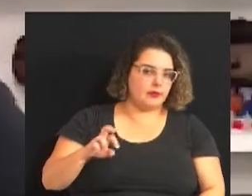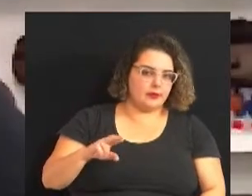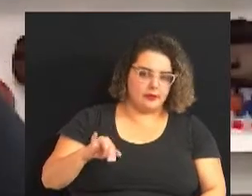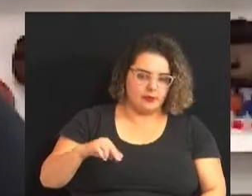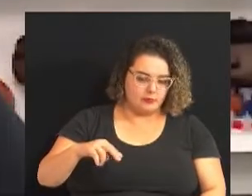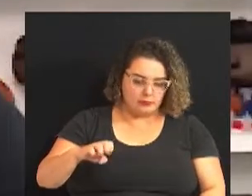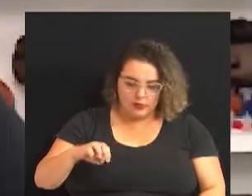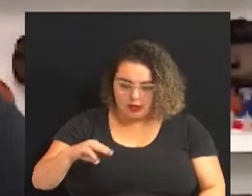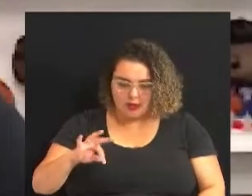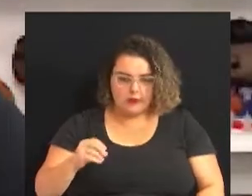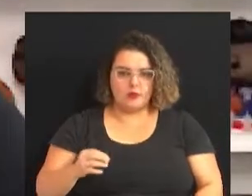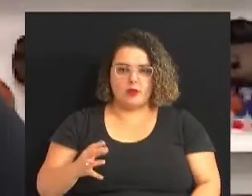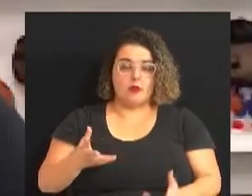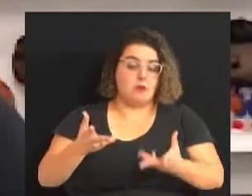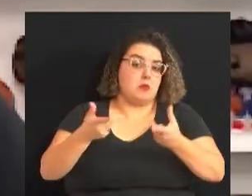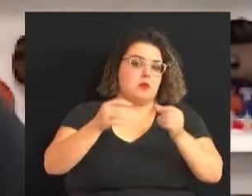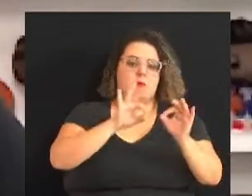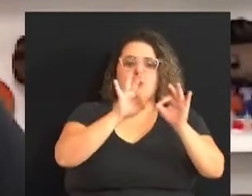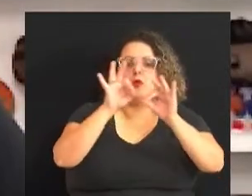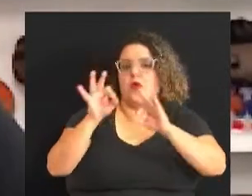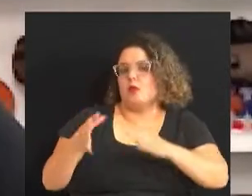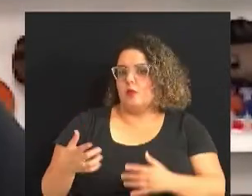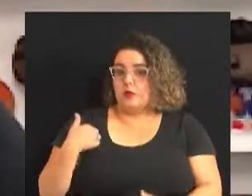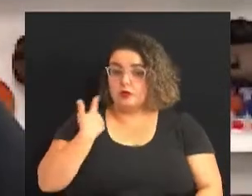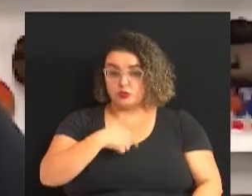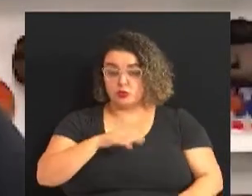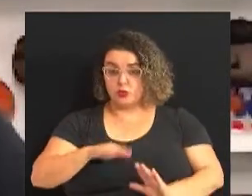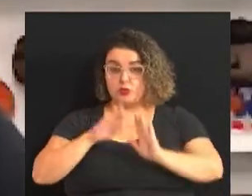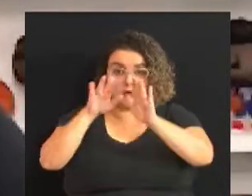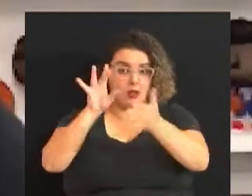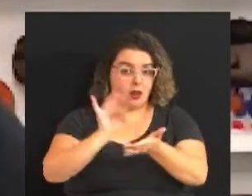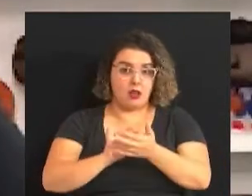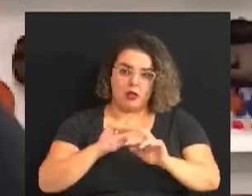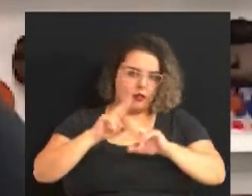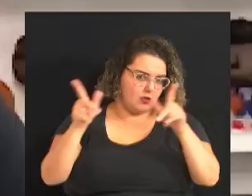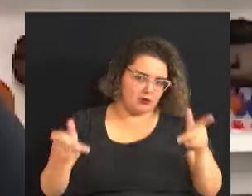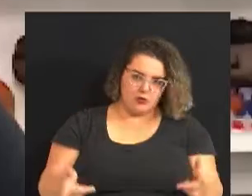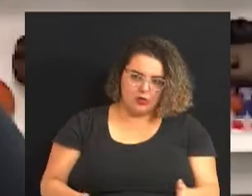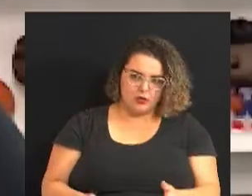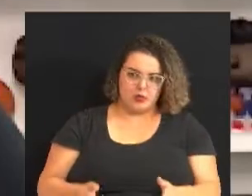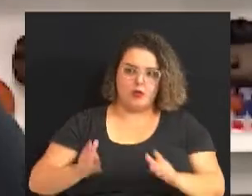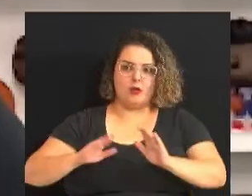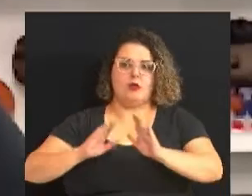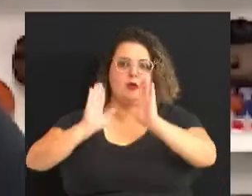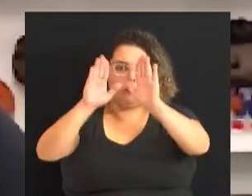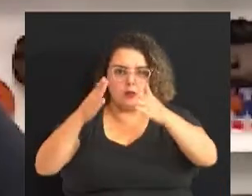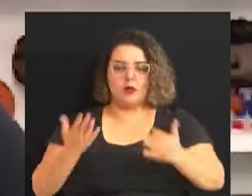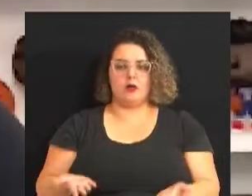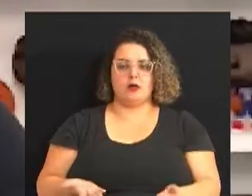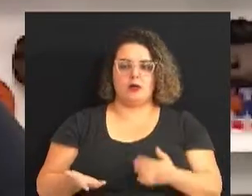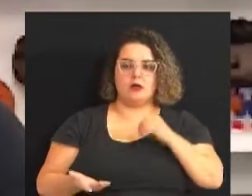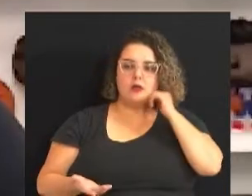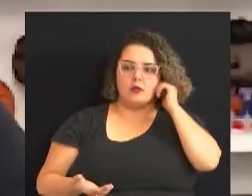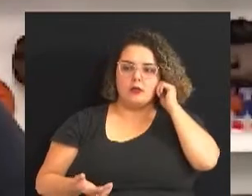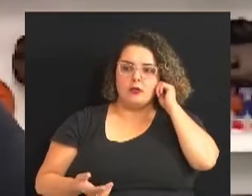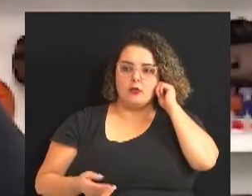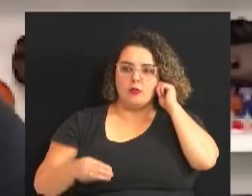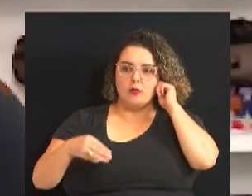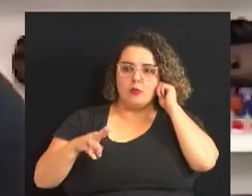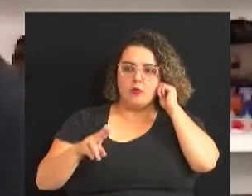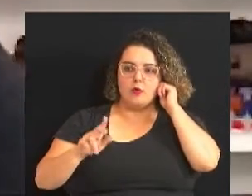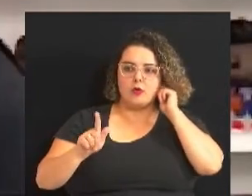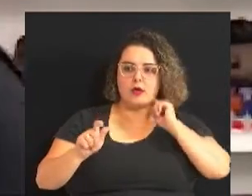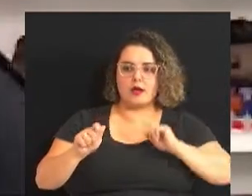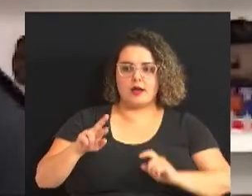de você acompanhar, mas o basquete a nossa realidade, ela é outra. O basquetebol falando. O Bugarelli é apaixonado por basquetebol,